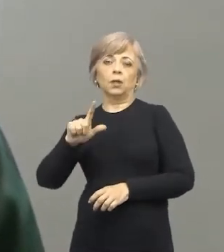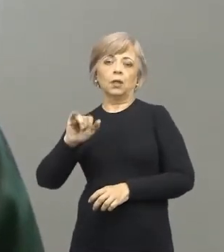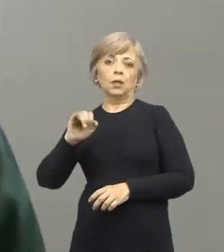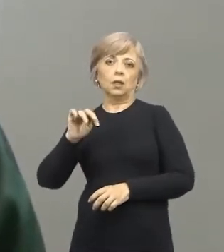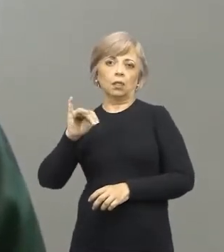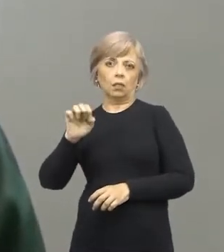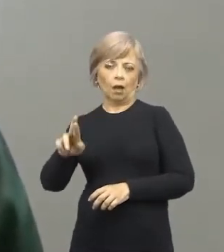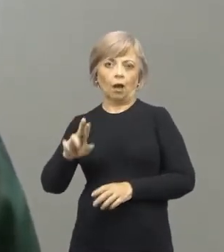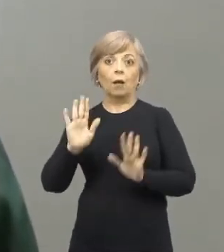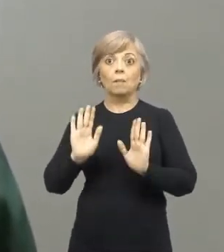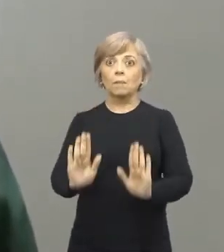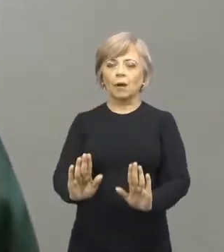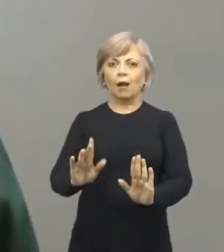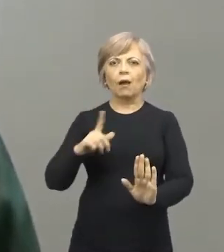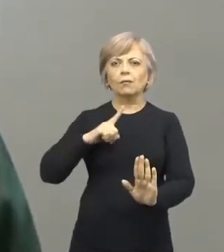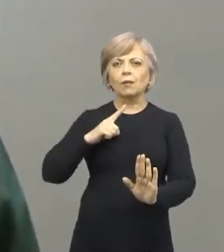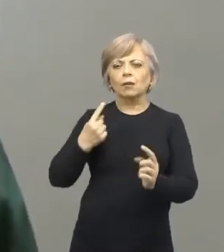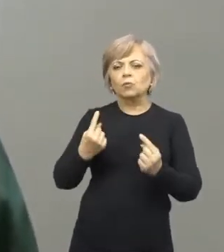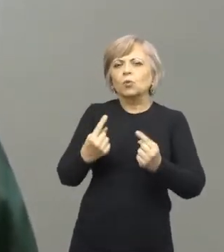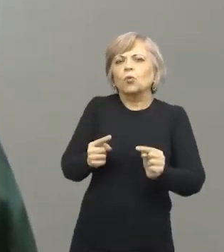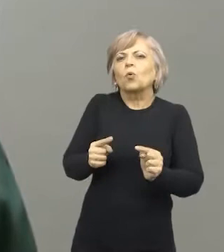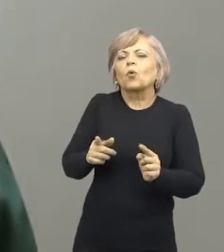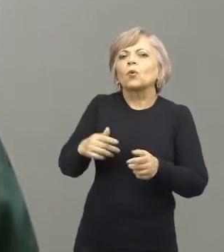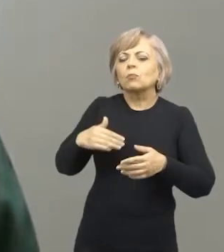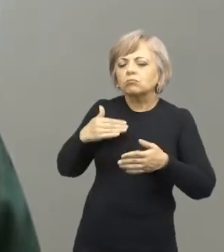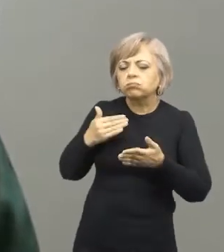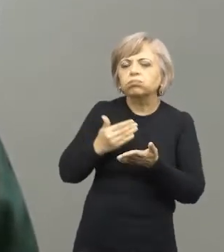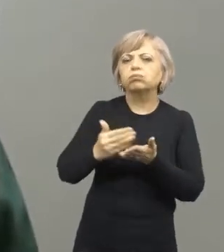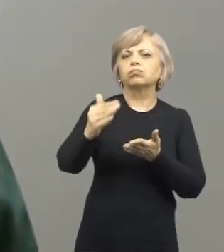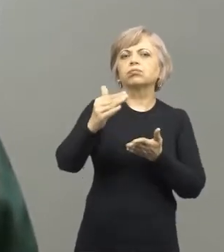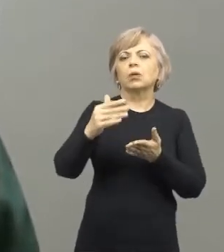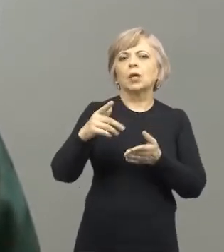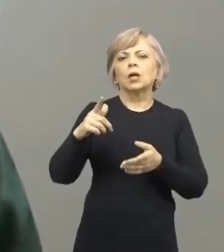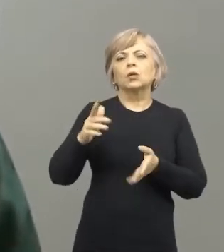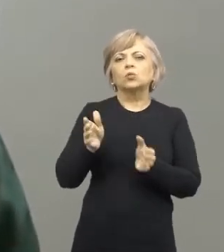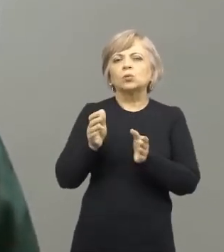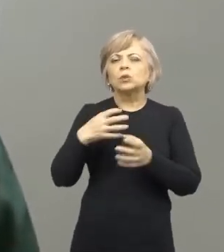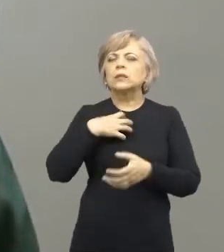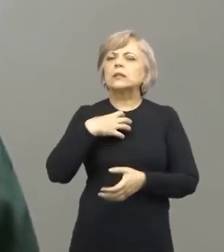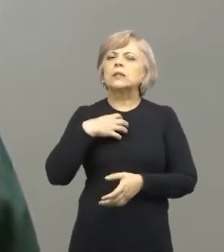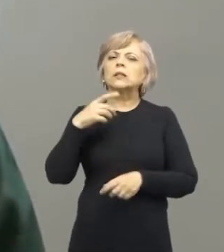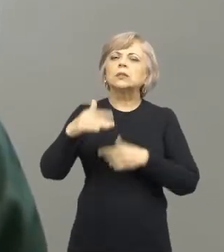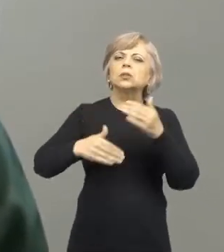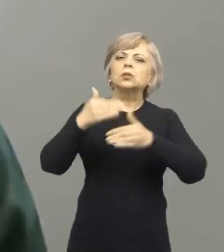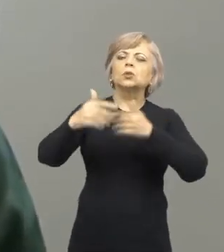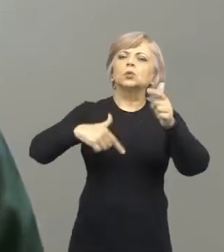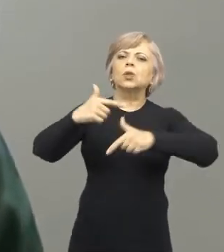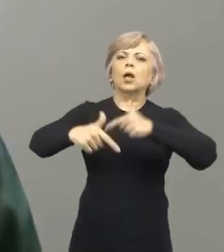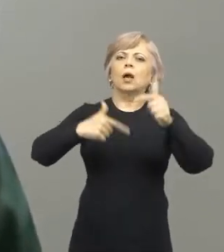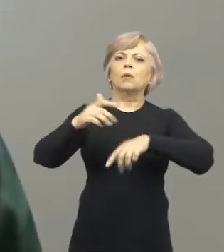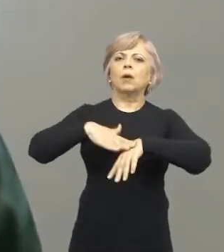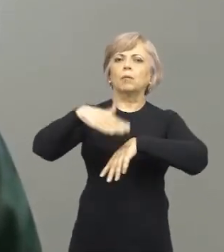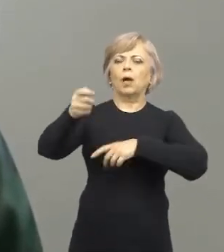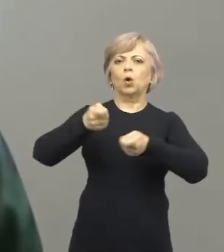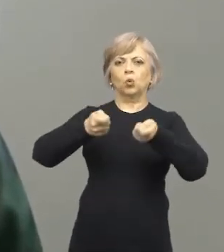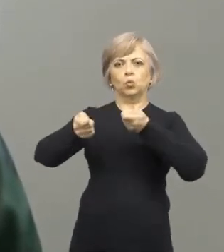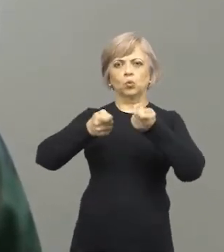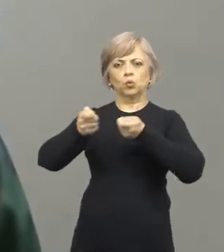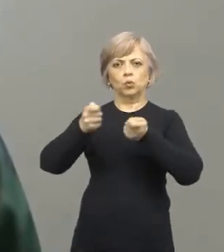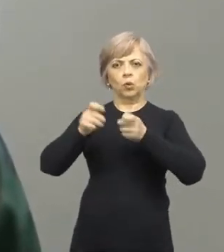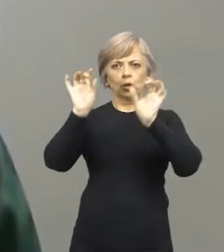Ministério Público entra com essa contrapartida, principalmente no sentido de dar uma maior efetividade a esse controle, uma